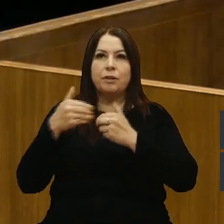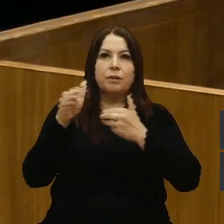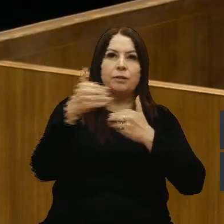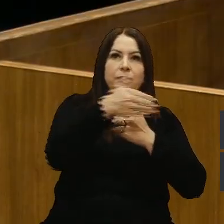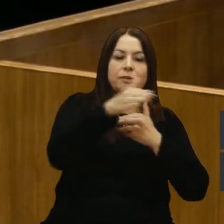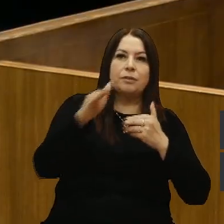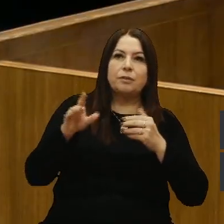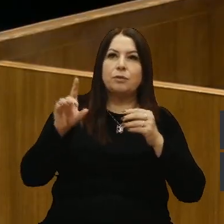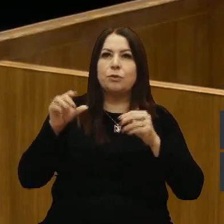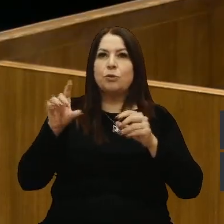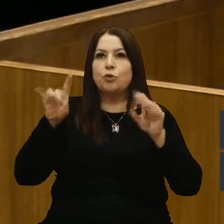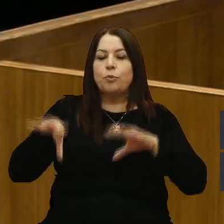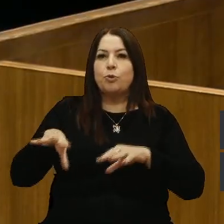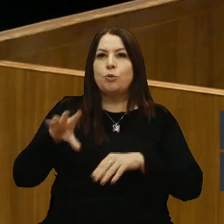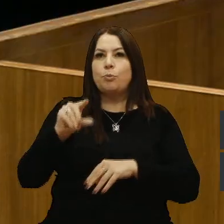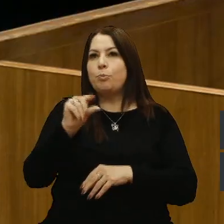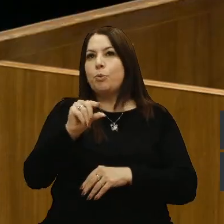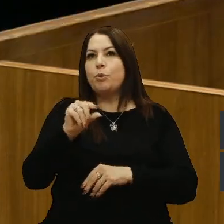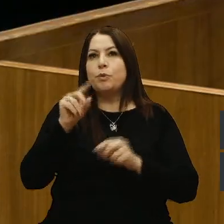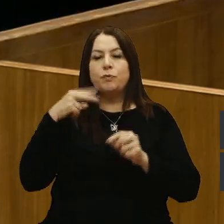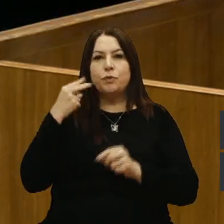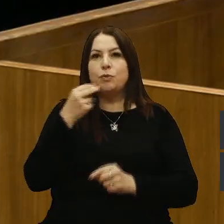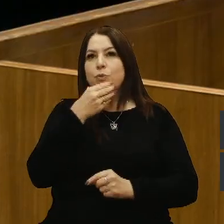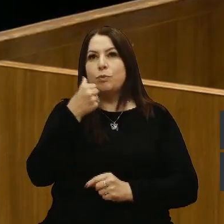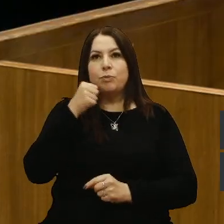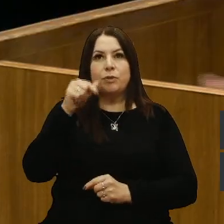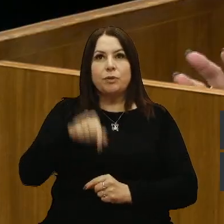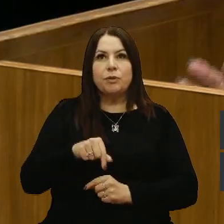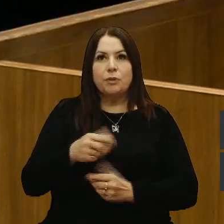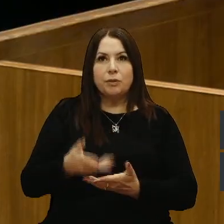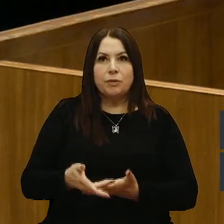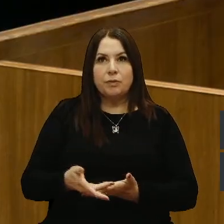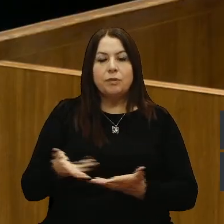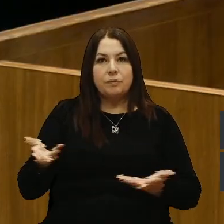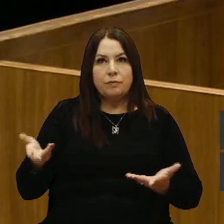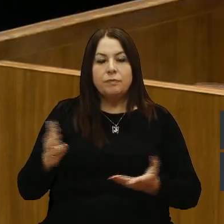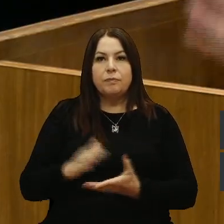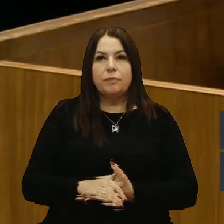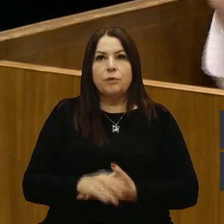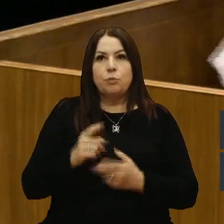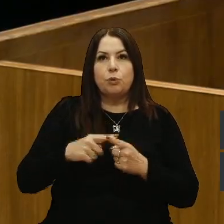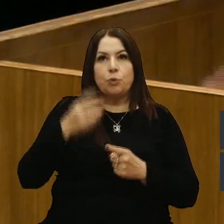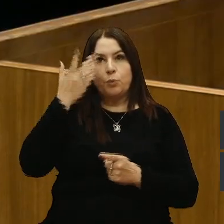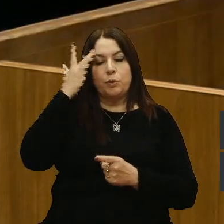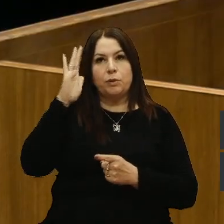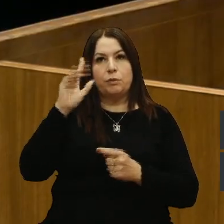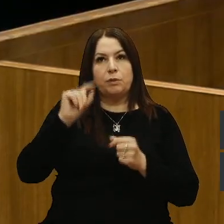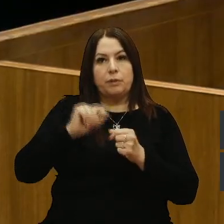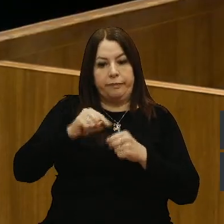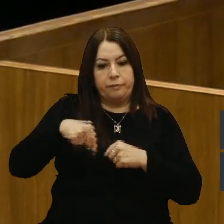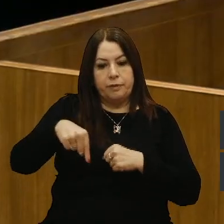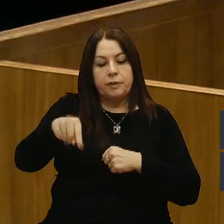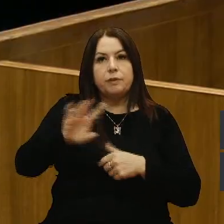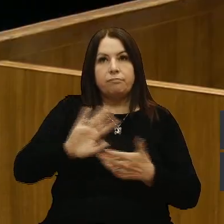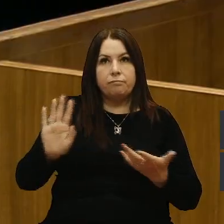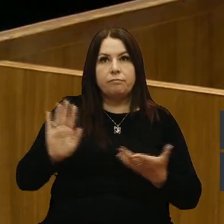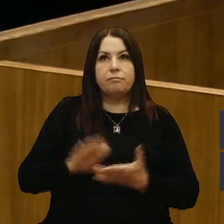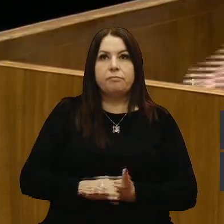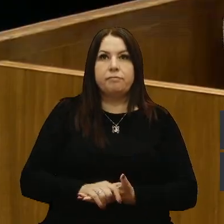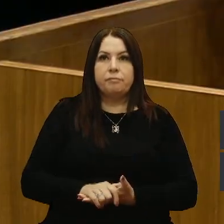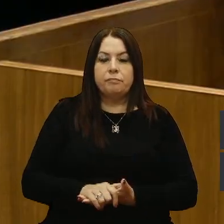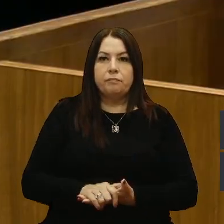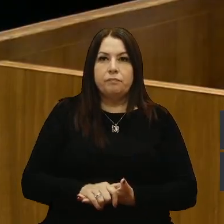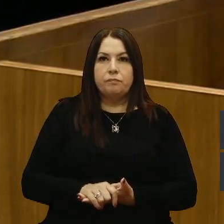outro, sobrou meia dúzia de vereadores e vereadoras aqui, né? Porque eu não sei o que vai ser daqui para frente também.